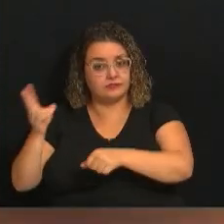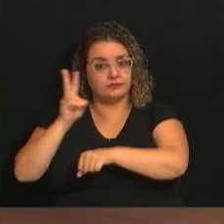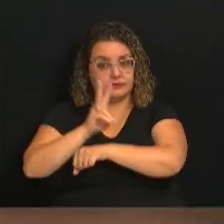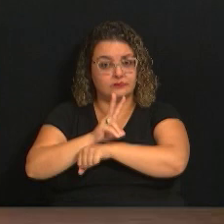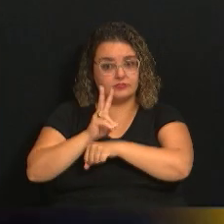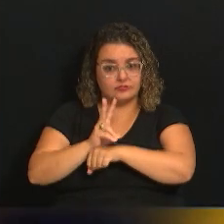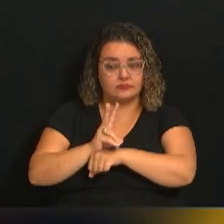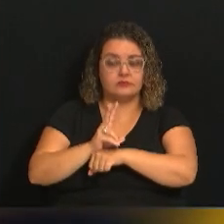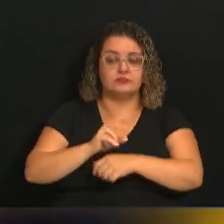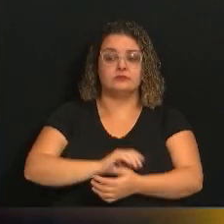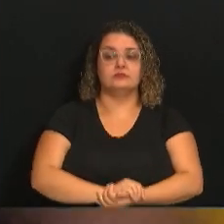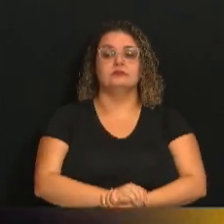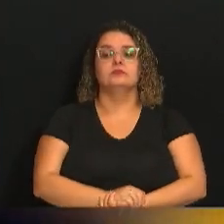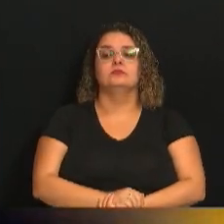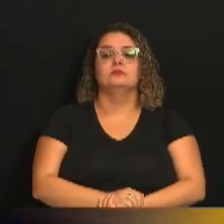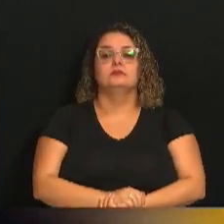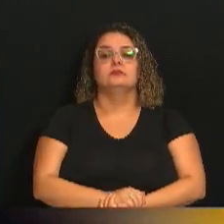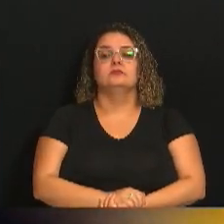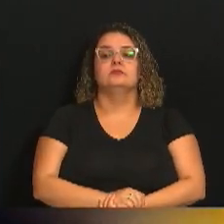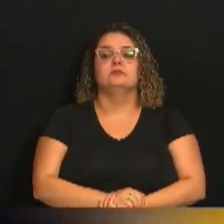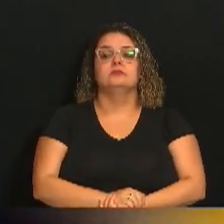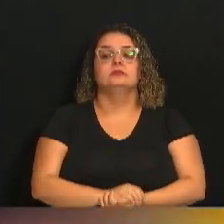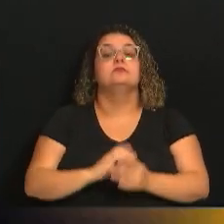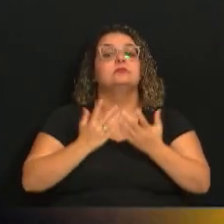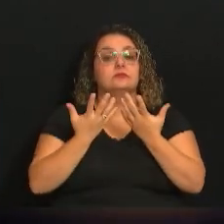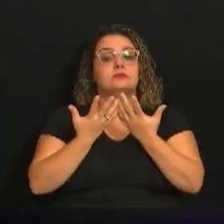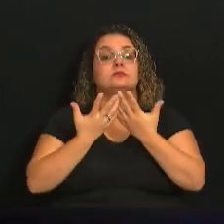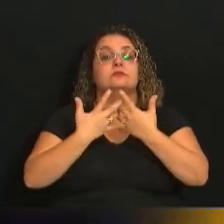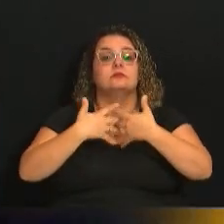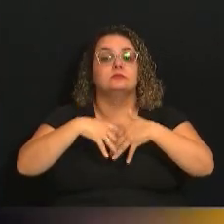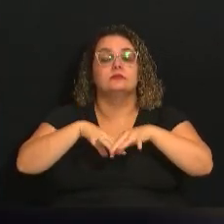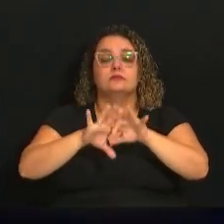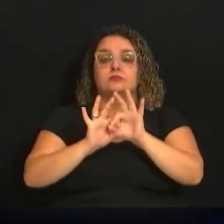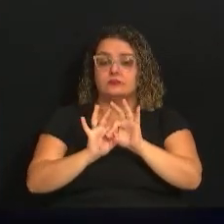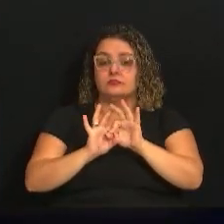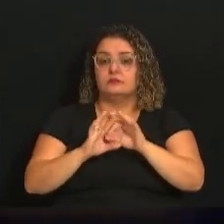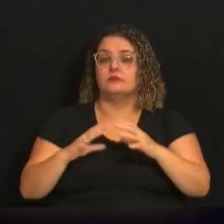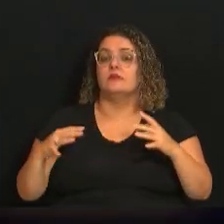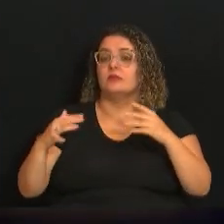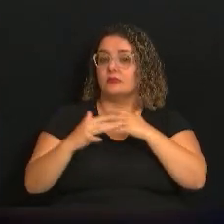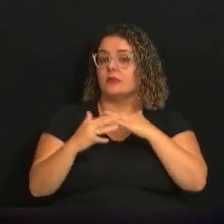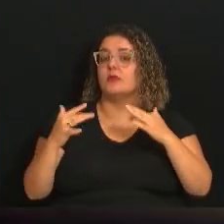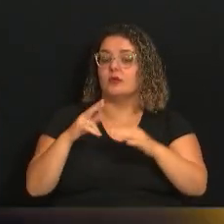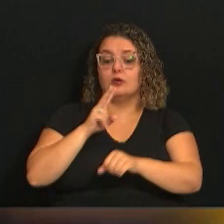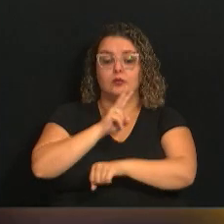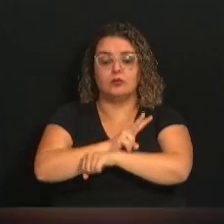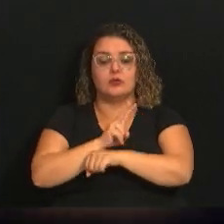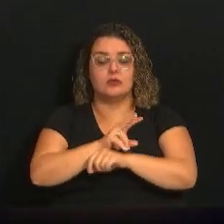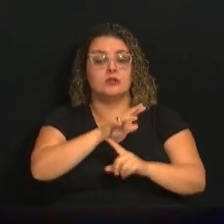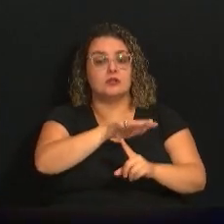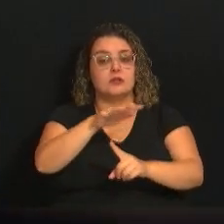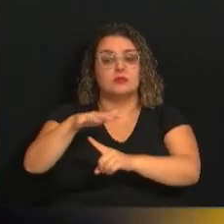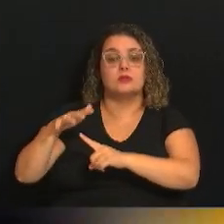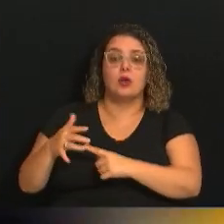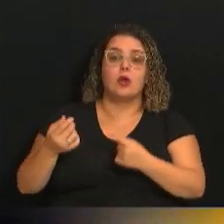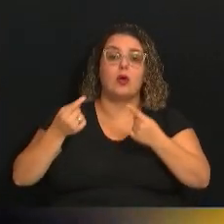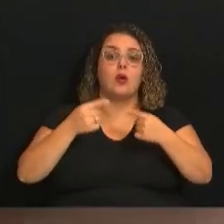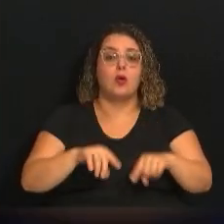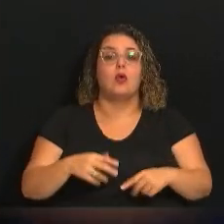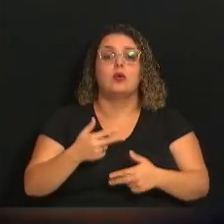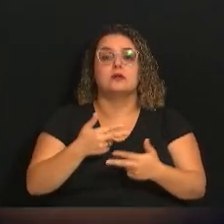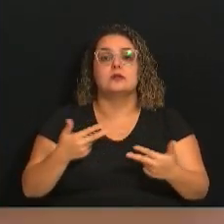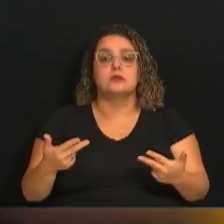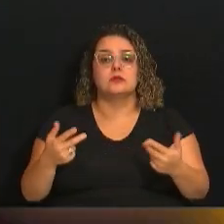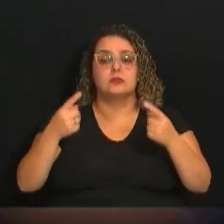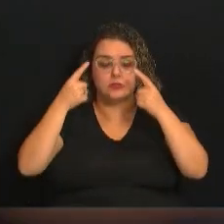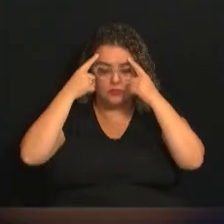cuidado, de confraternização humana, de proteção ambiental, de combate, inclusive ao